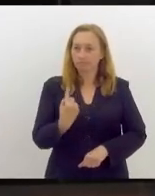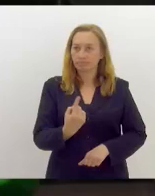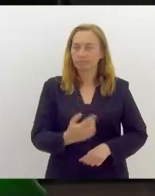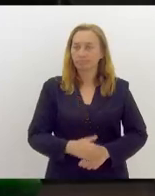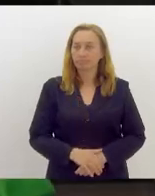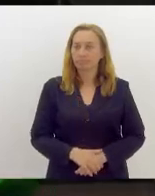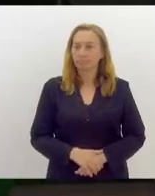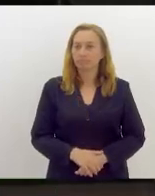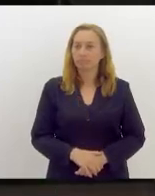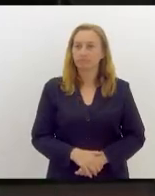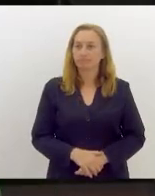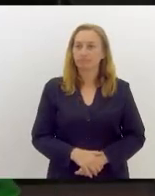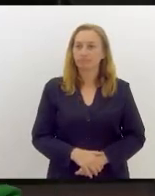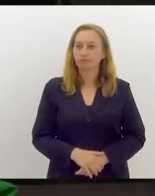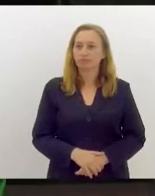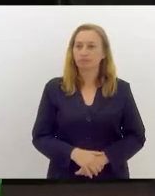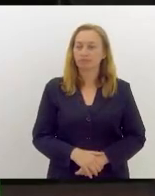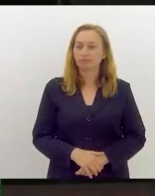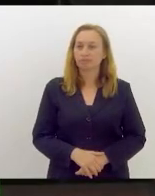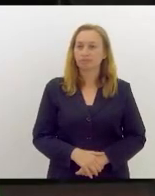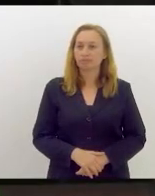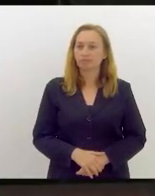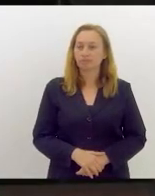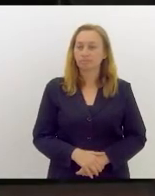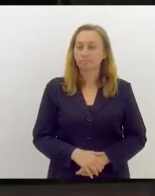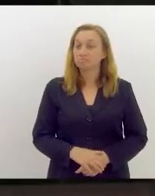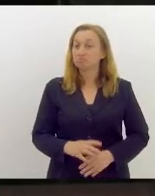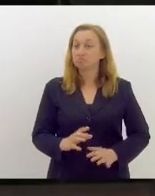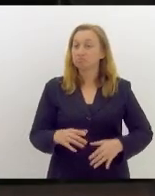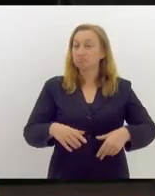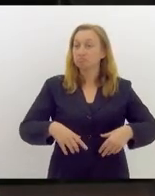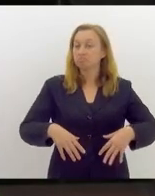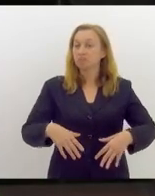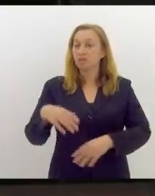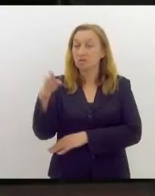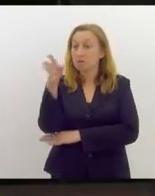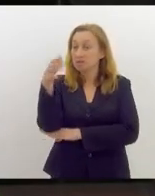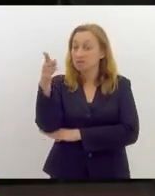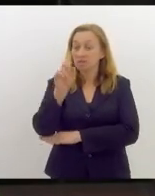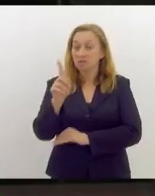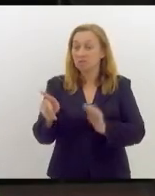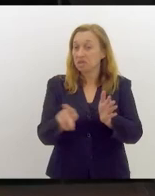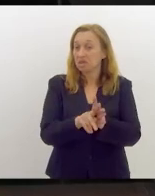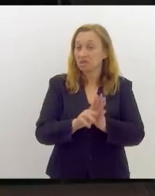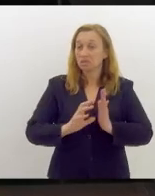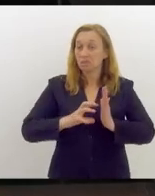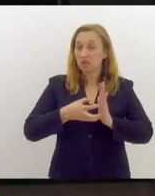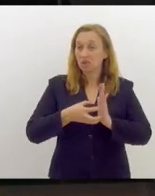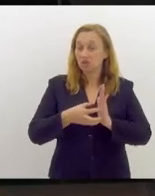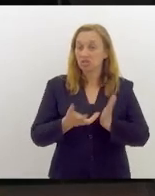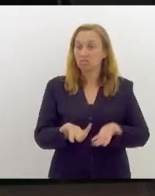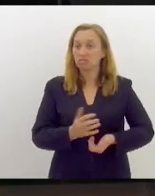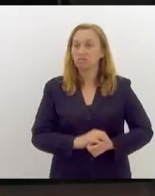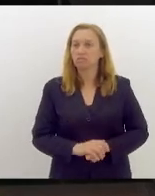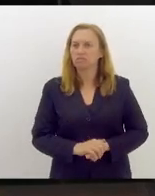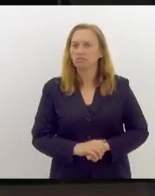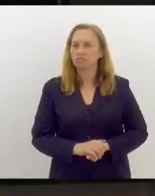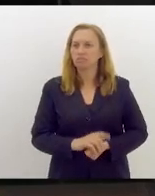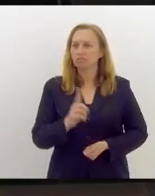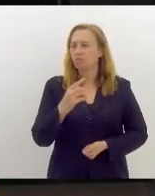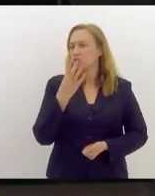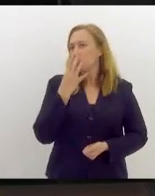bandeira que não é de um partido uma bandeira que não é de uma